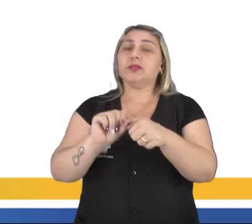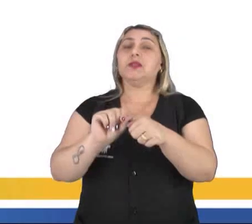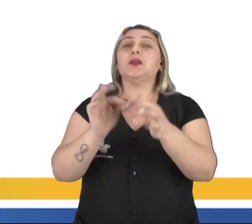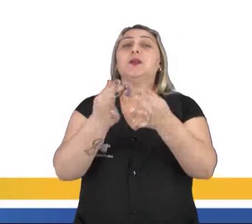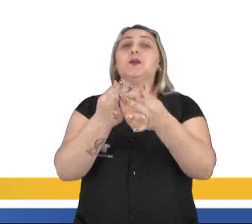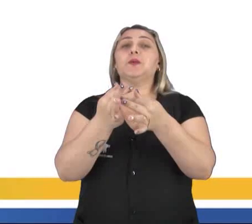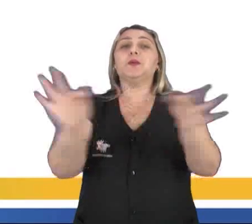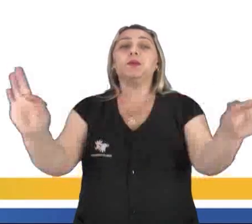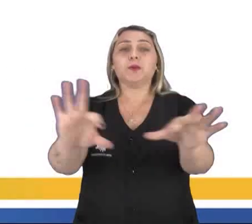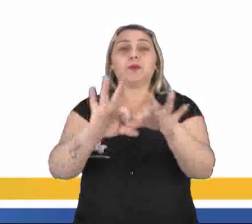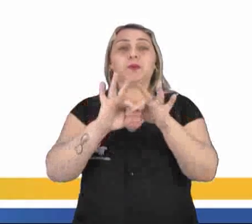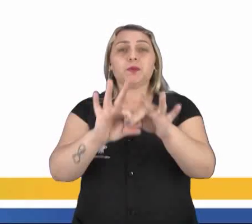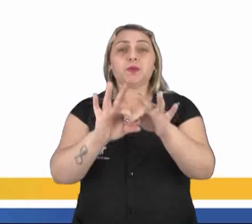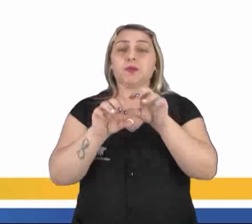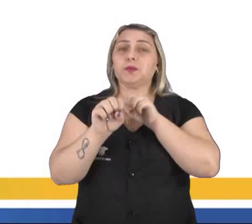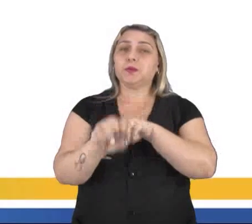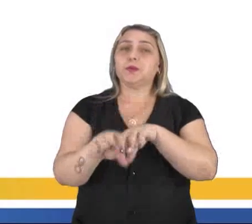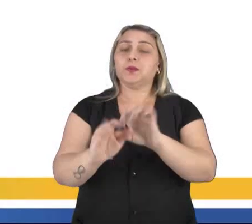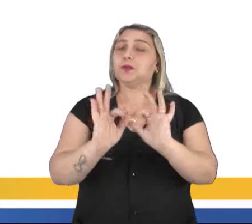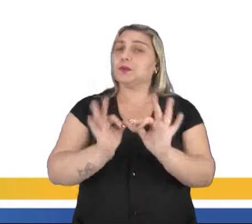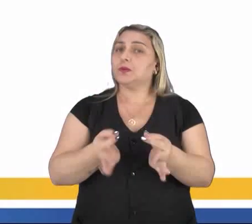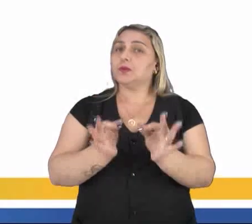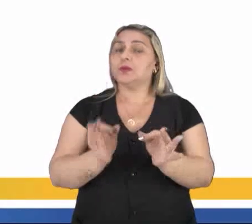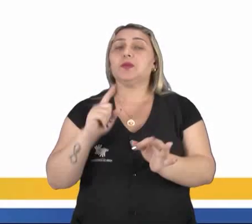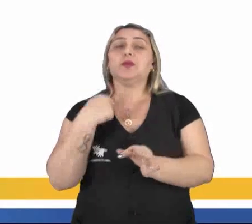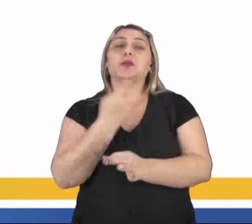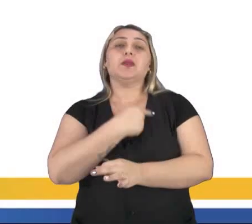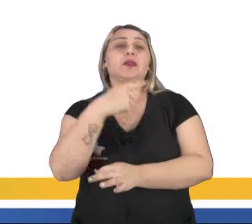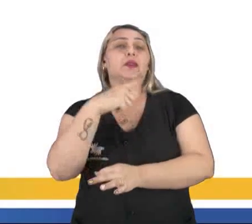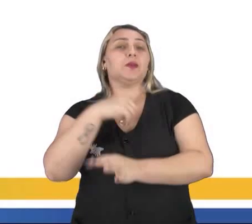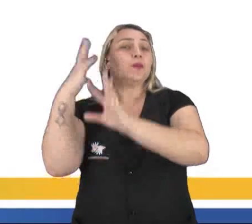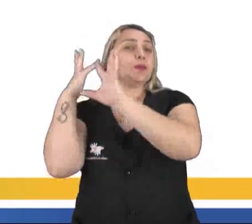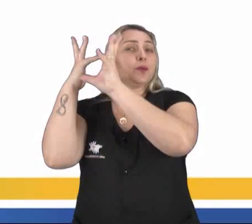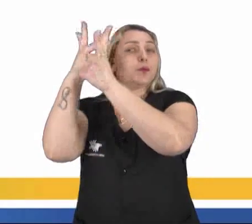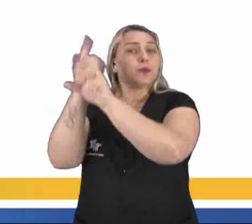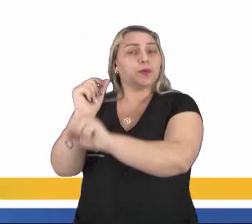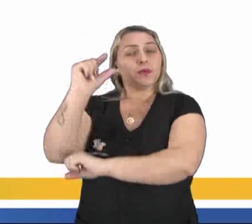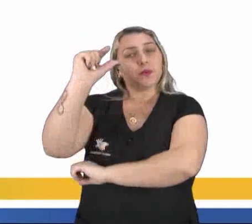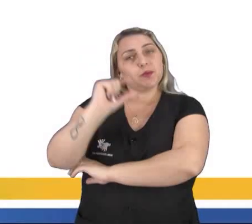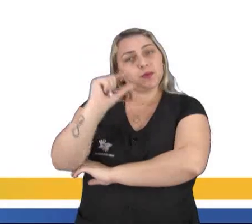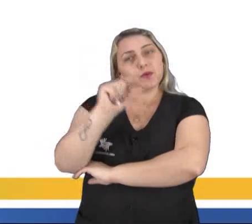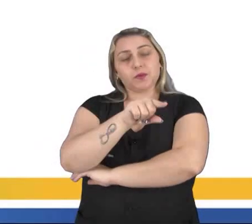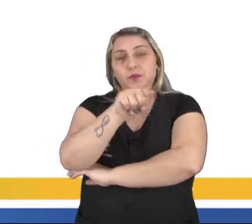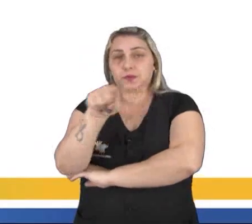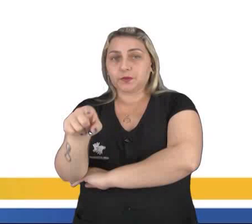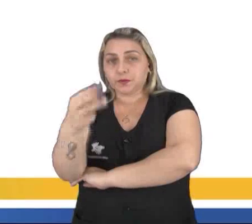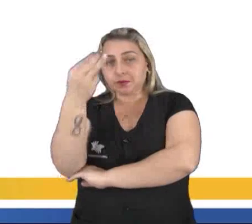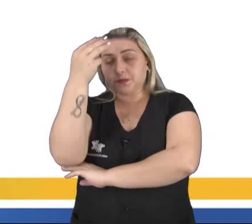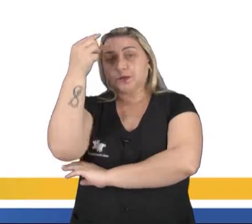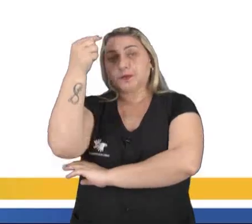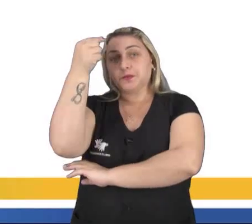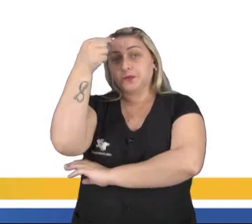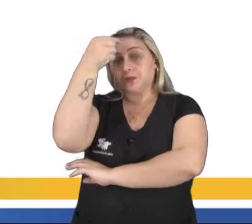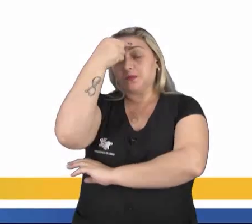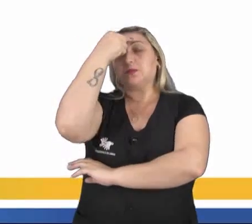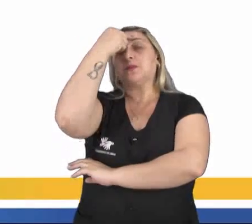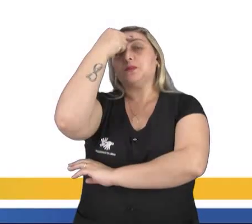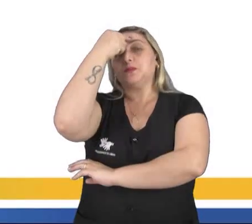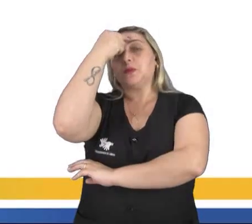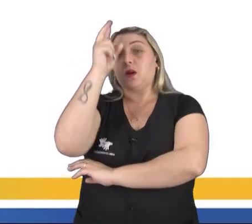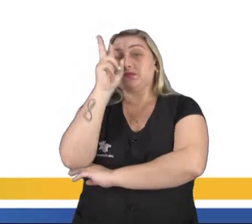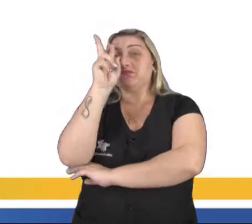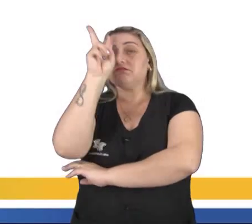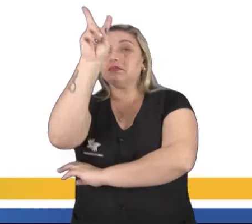oração subordinadas, certo? Então a gente vai aqui um pouco recapitular para que a memória, né, venha